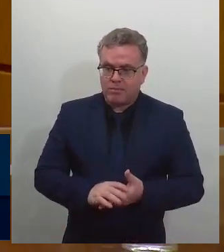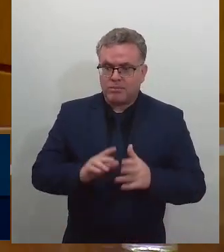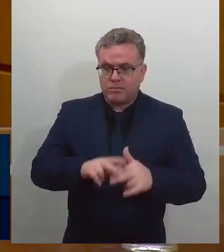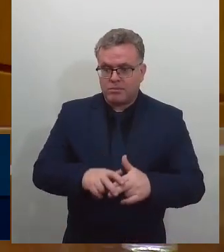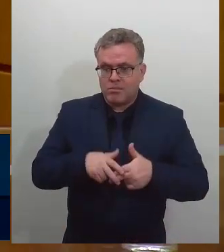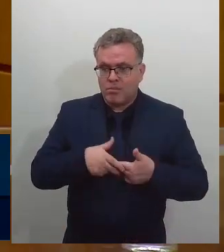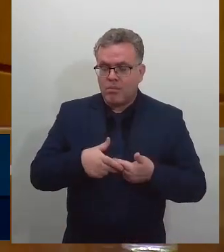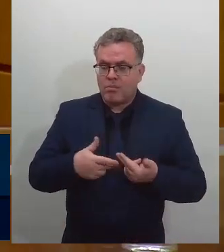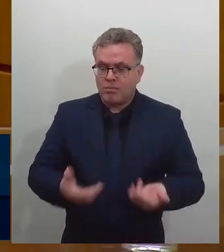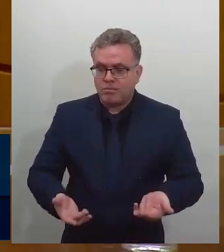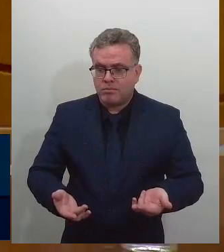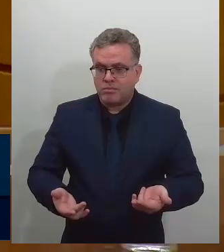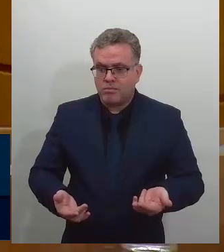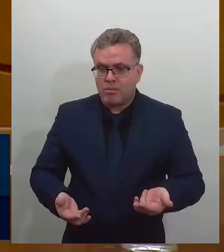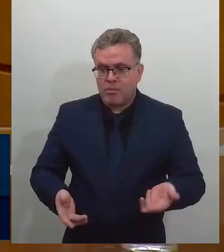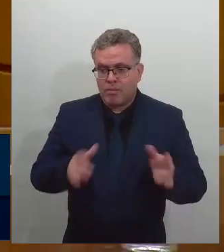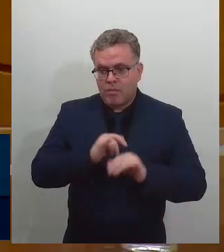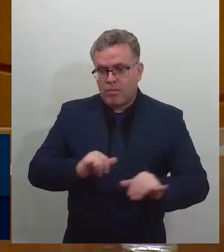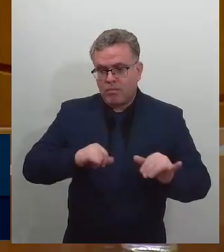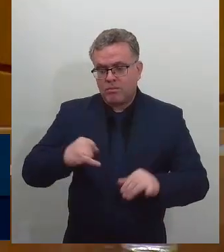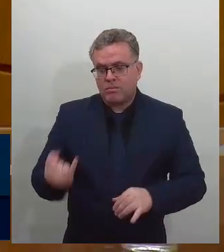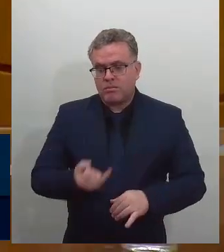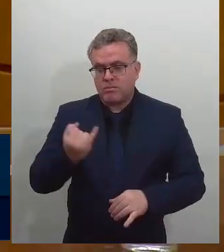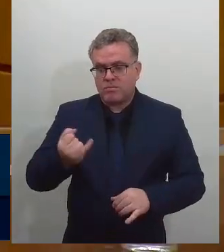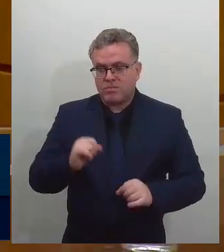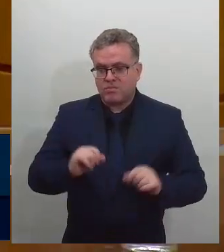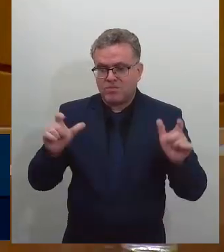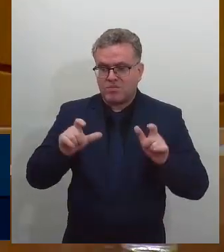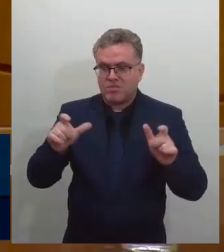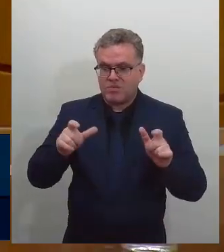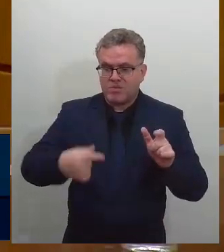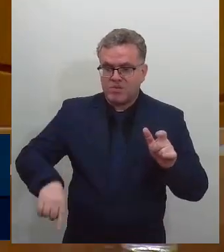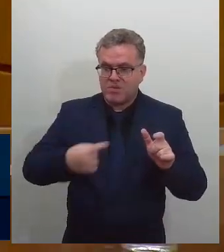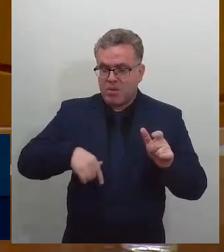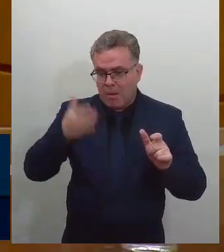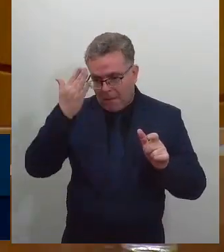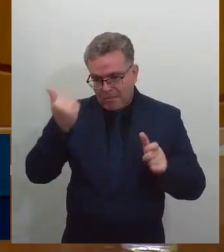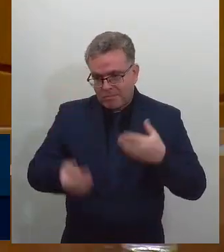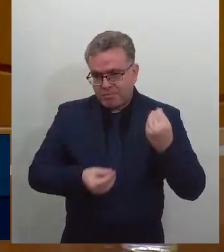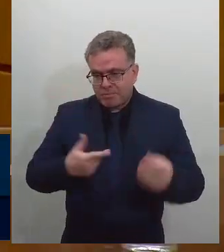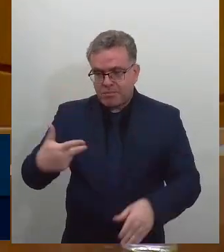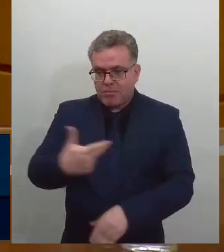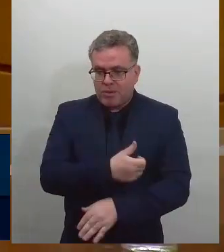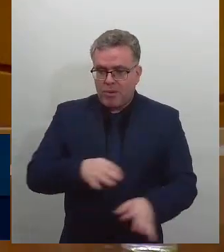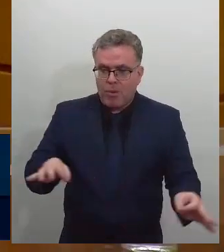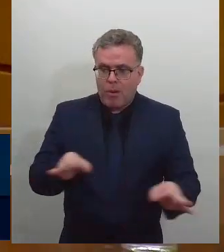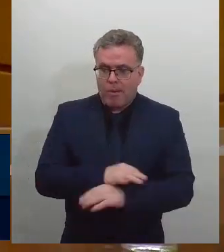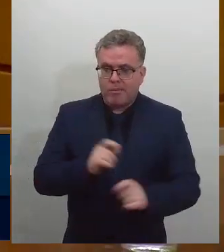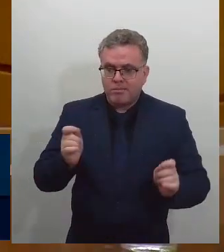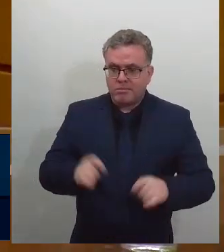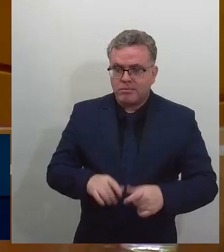ressalva que eu quero fazer aqui é que a gente sabe que essa vacinação do HPV vem encontrando ainda mais queda.